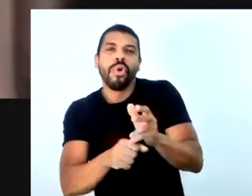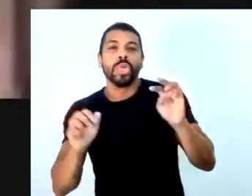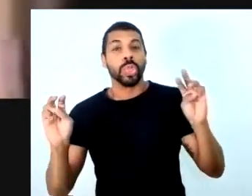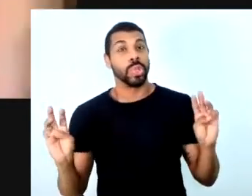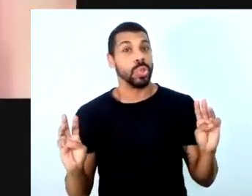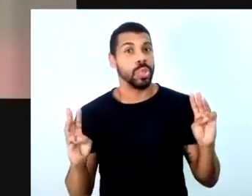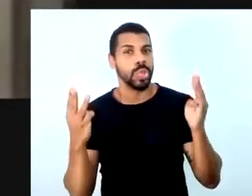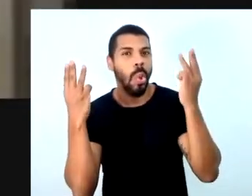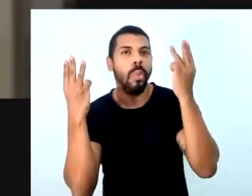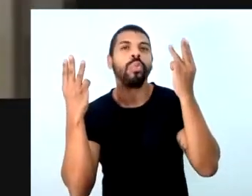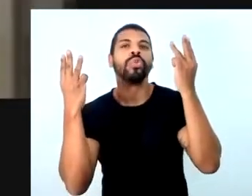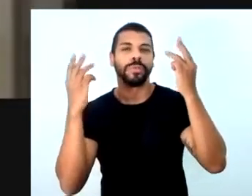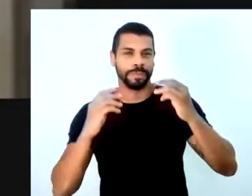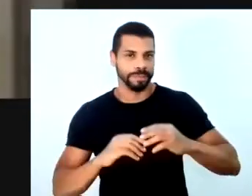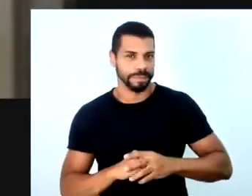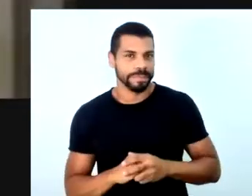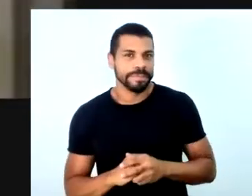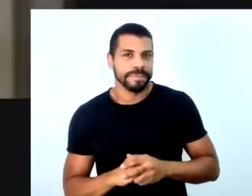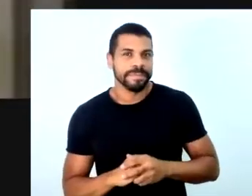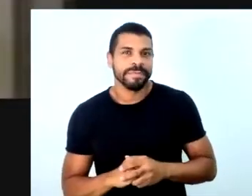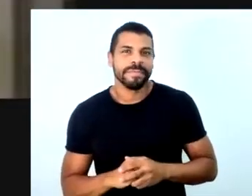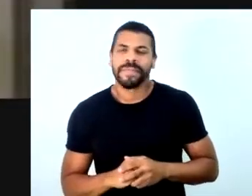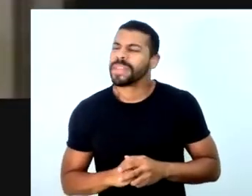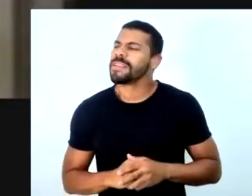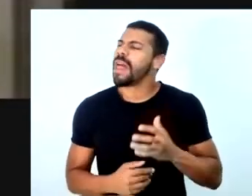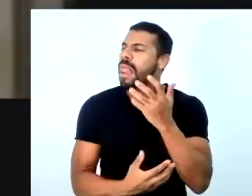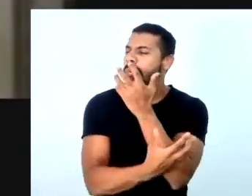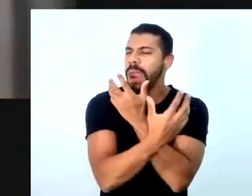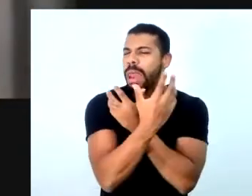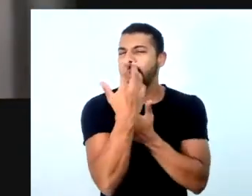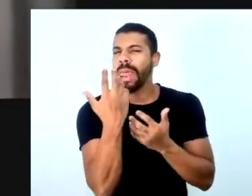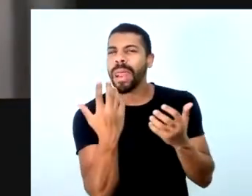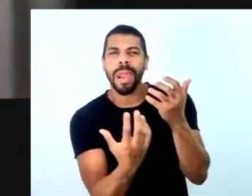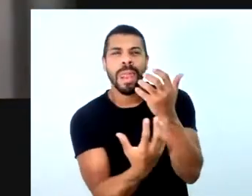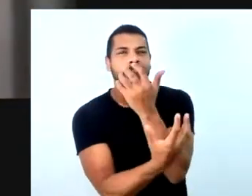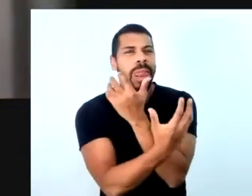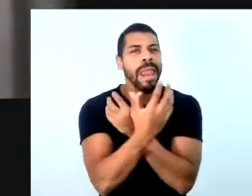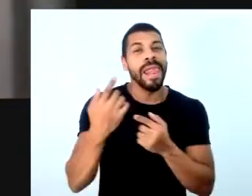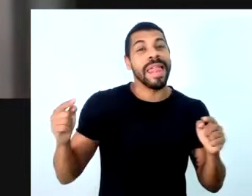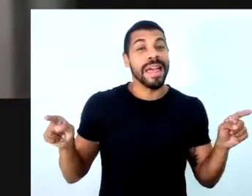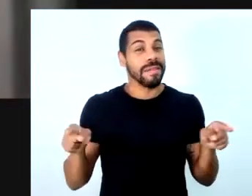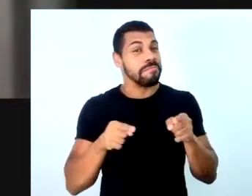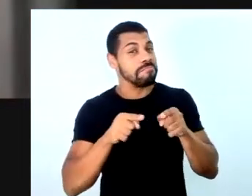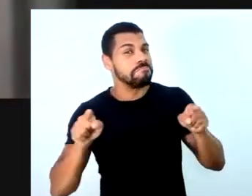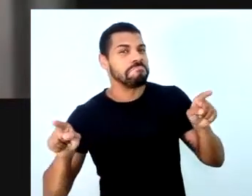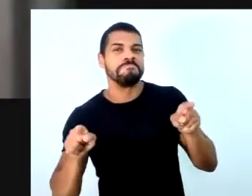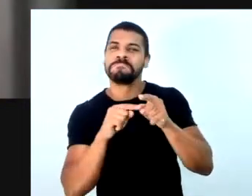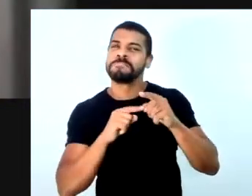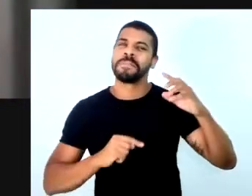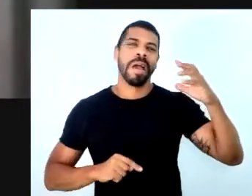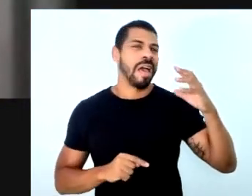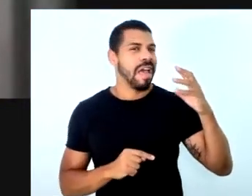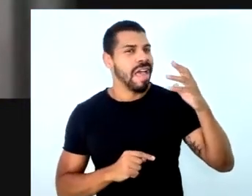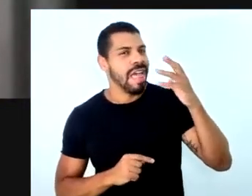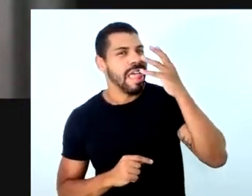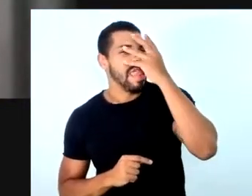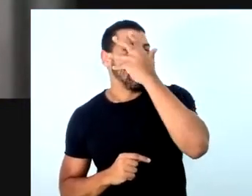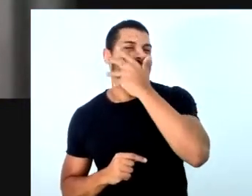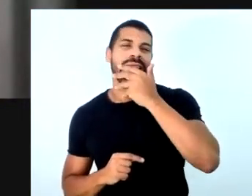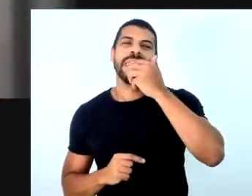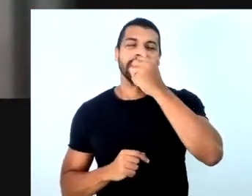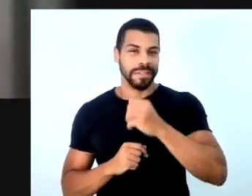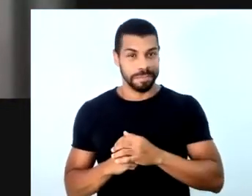para valorizar cada momento do show. Então, assim, números musicais belíssimos, belíssimos que elas